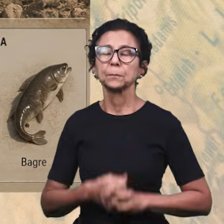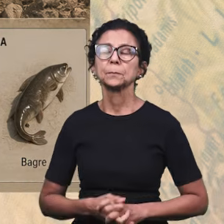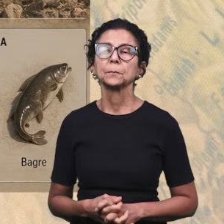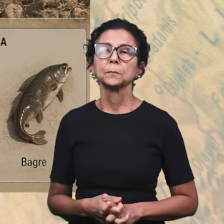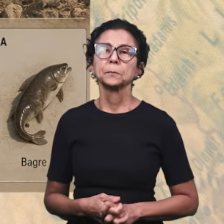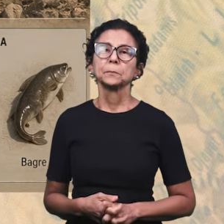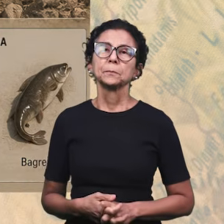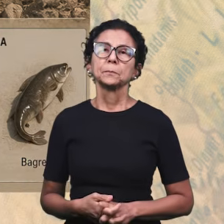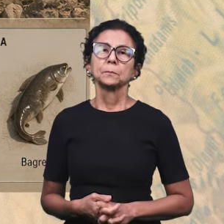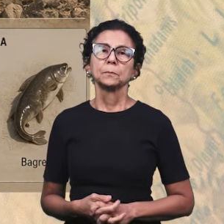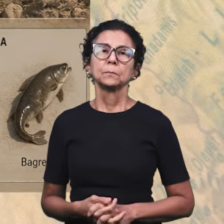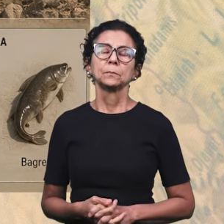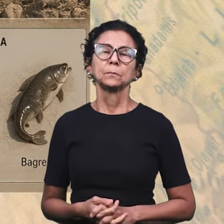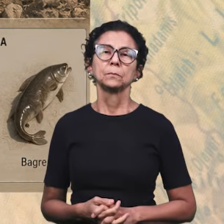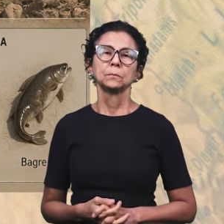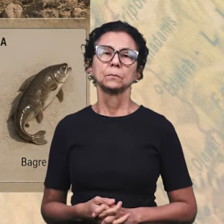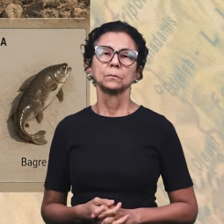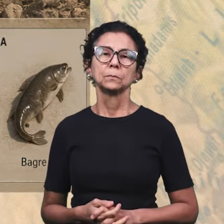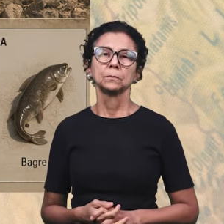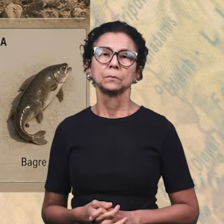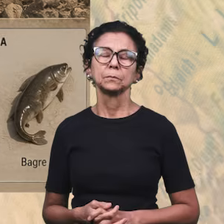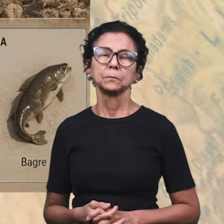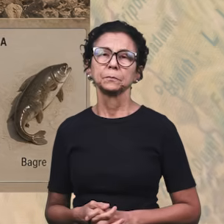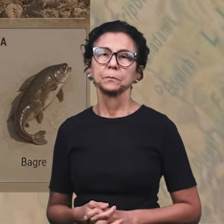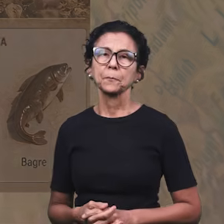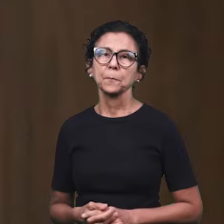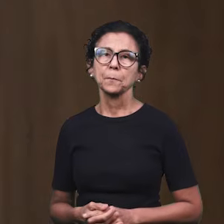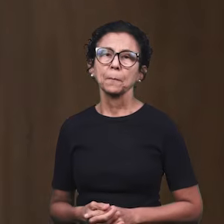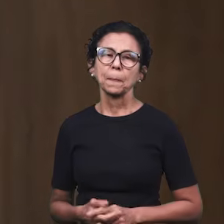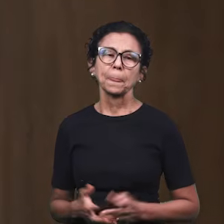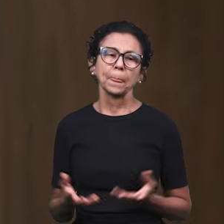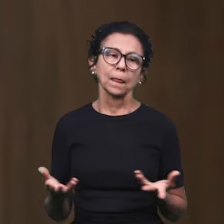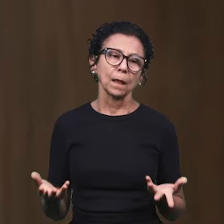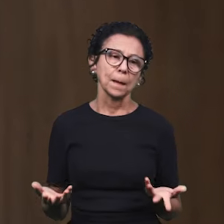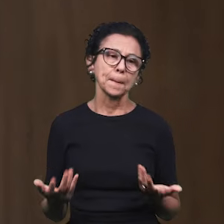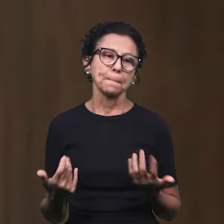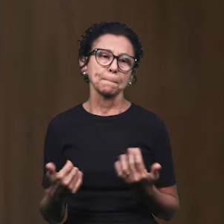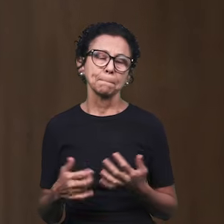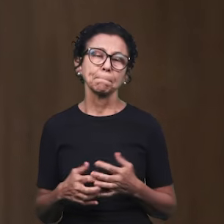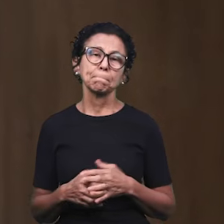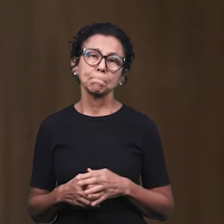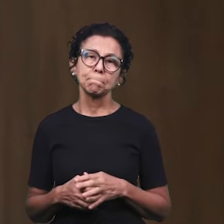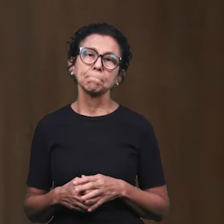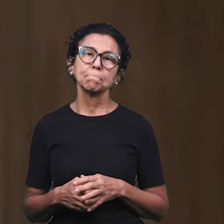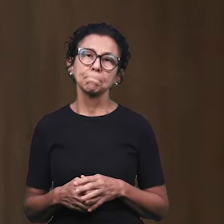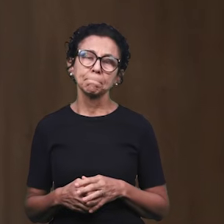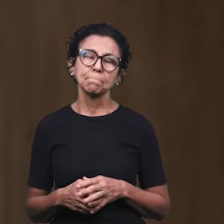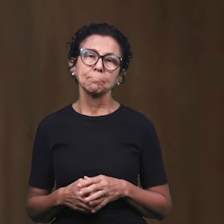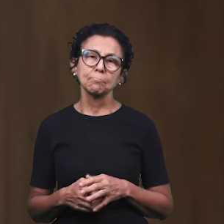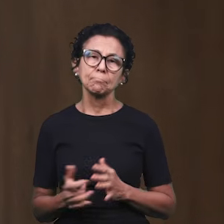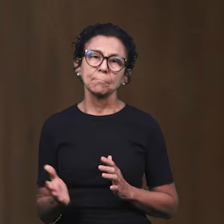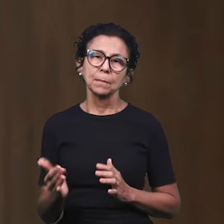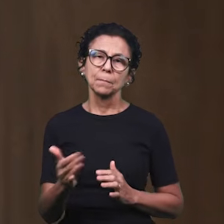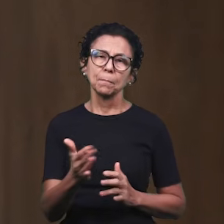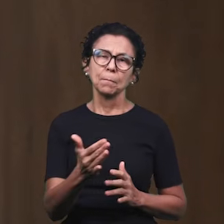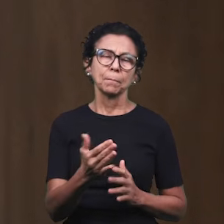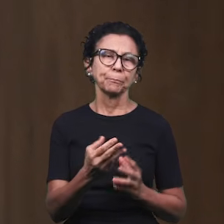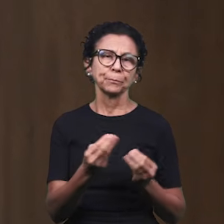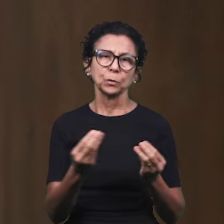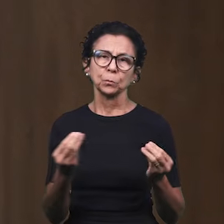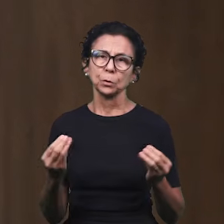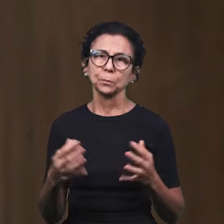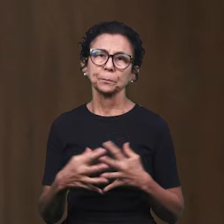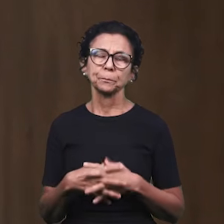pegavam muitos peixes. Agora, aqui nós vemos uma coisa, um ensino que nós já falamos antes e é muito falado